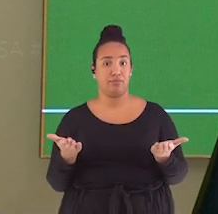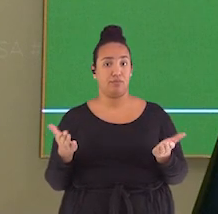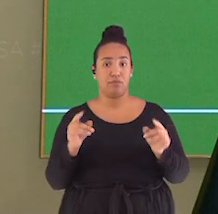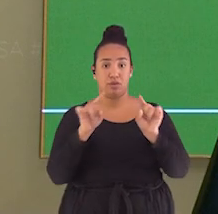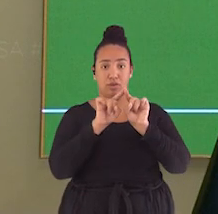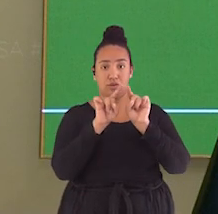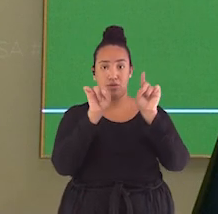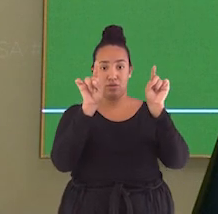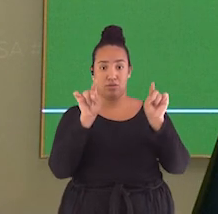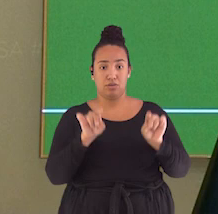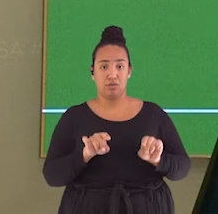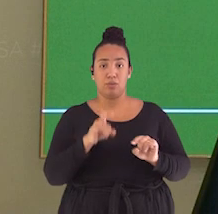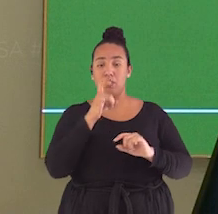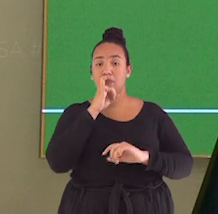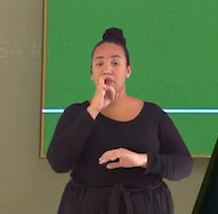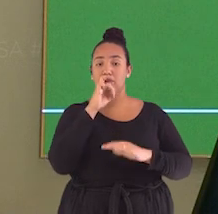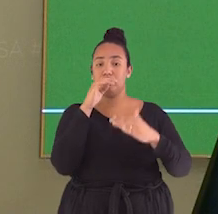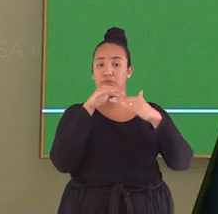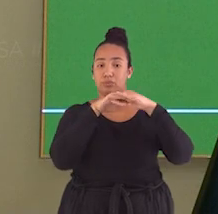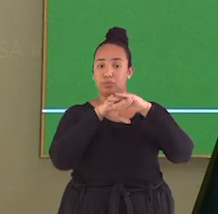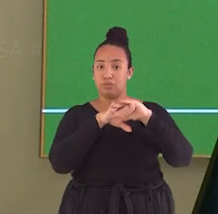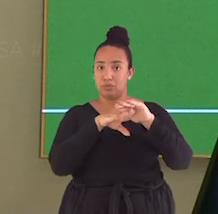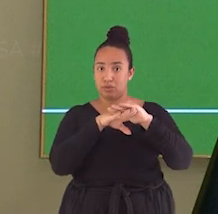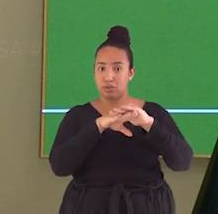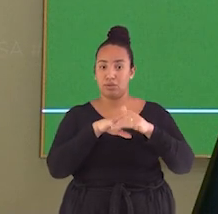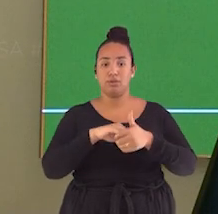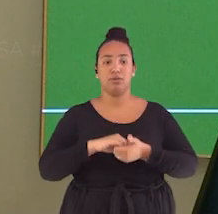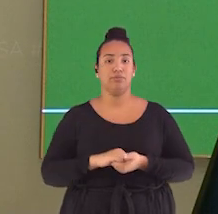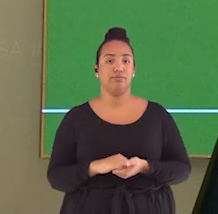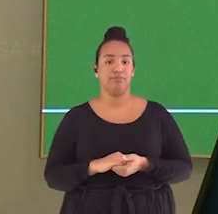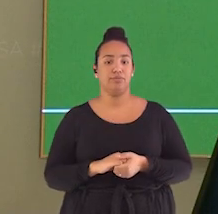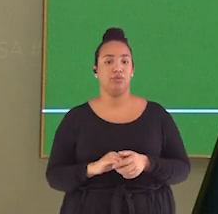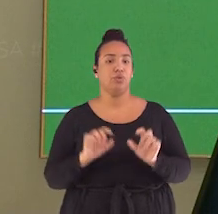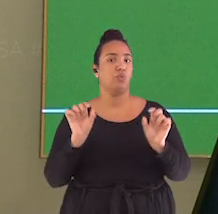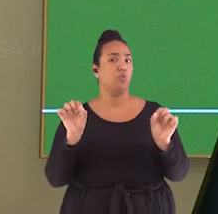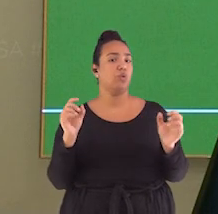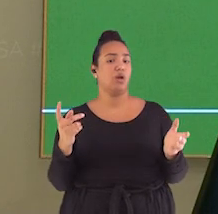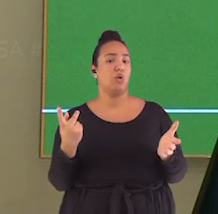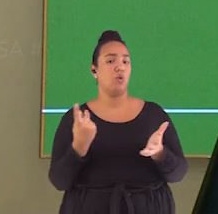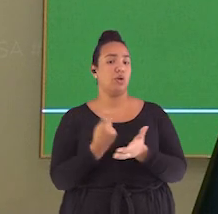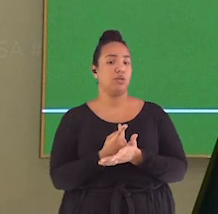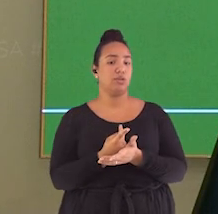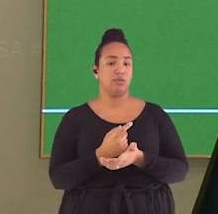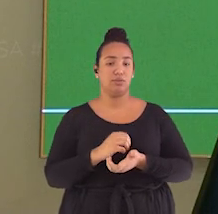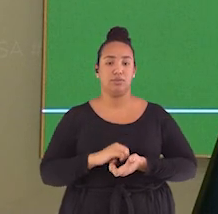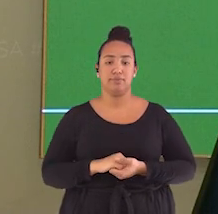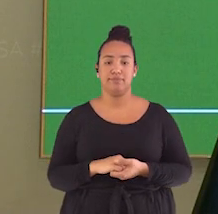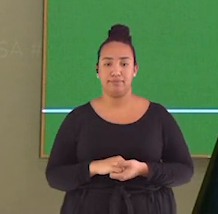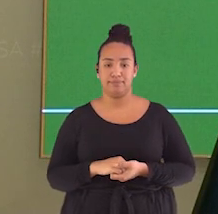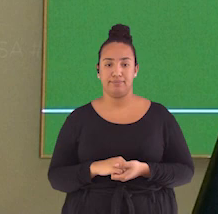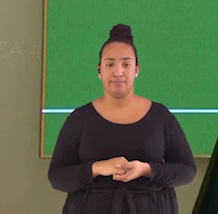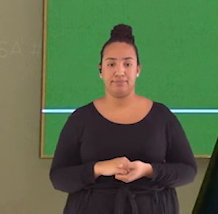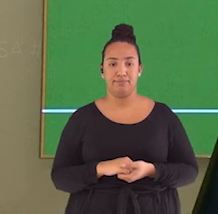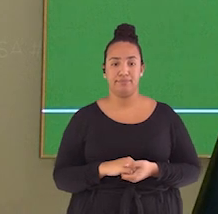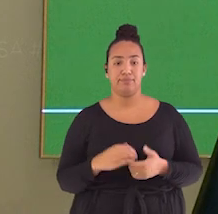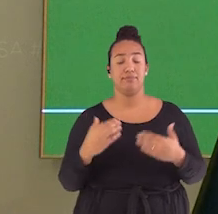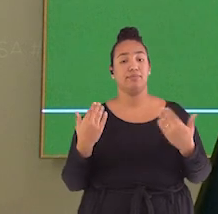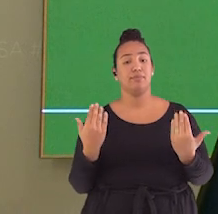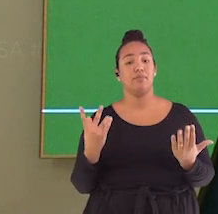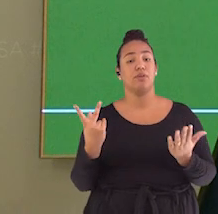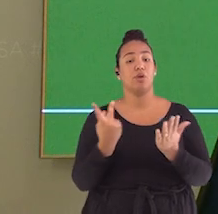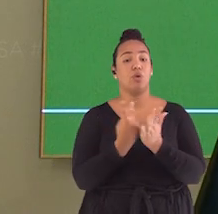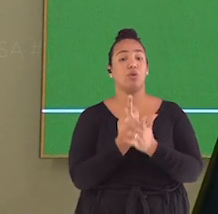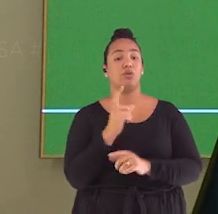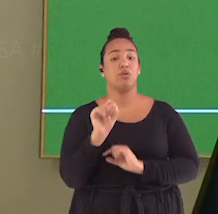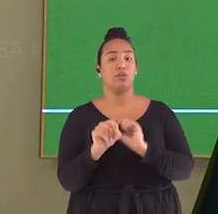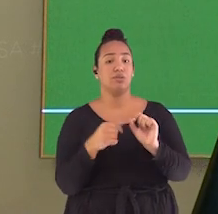no congelador, ou seja, no freezer da geladeira. E o que será que ocorre? Então, galera, o que vai